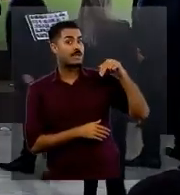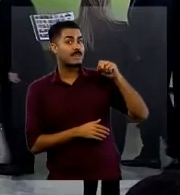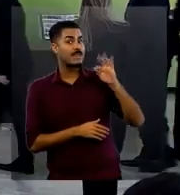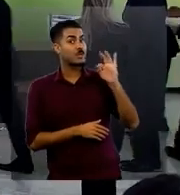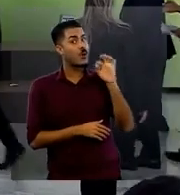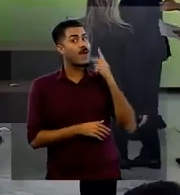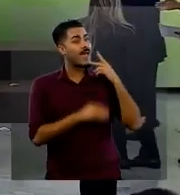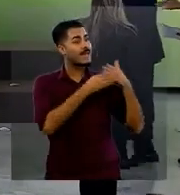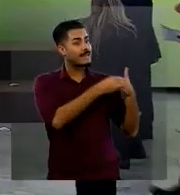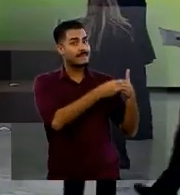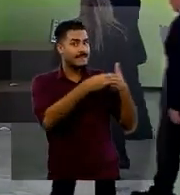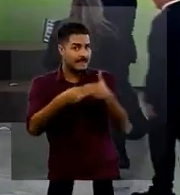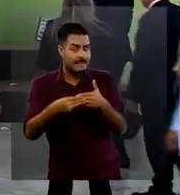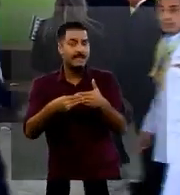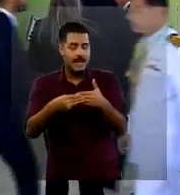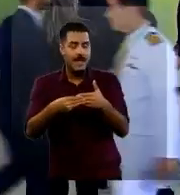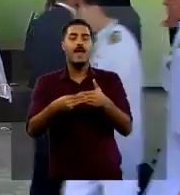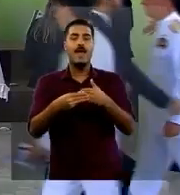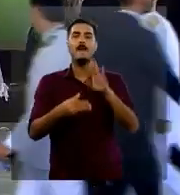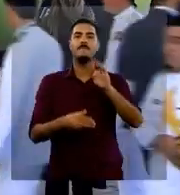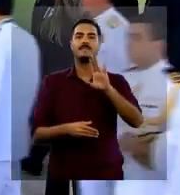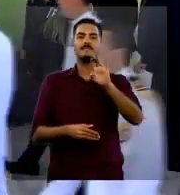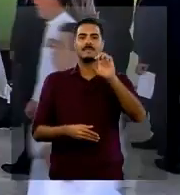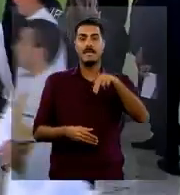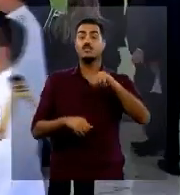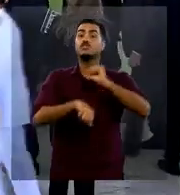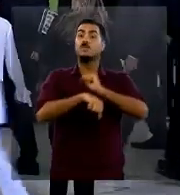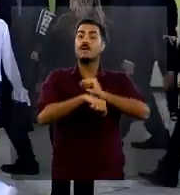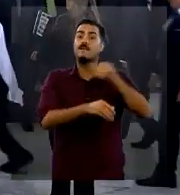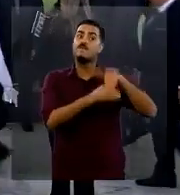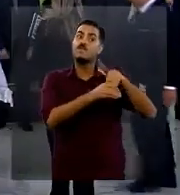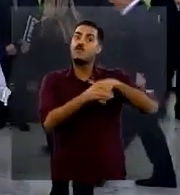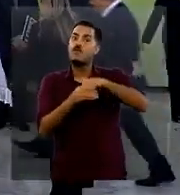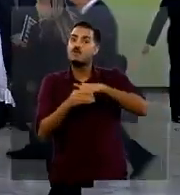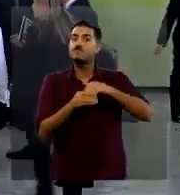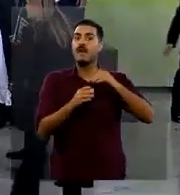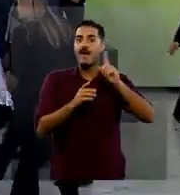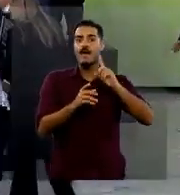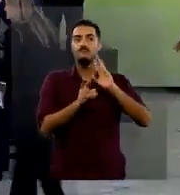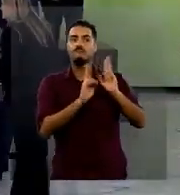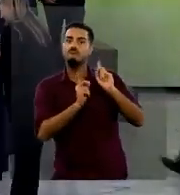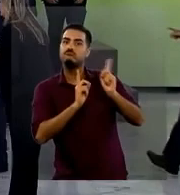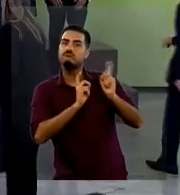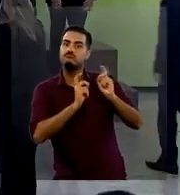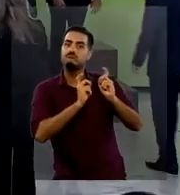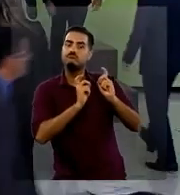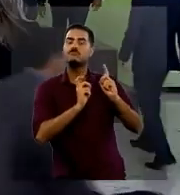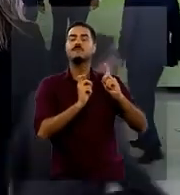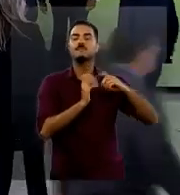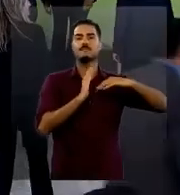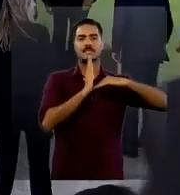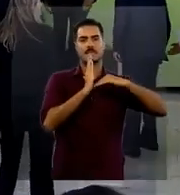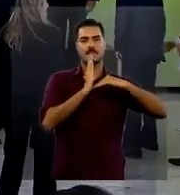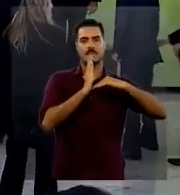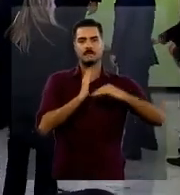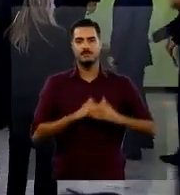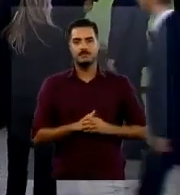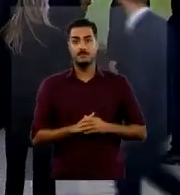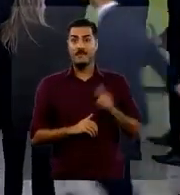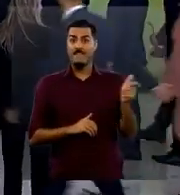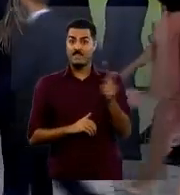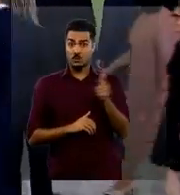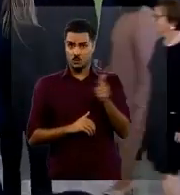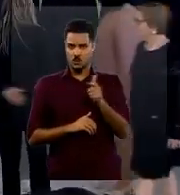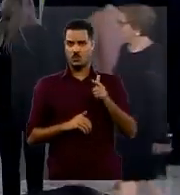nome que tem que ser sabatinado pelo Senado Federal, né, Paulo? A própria composição do Ministério, essas 22 pastas, precisa